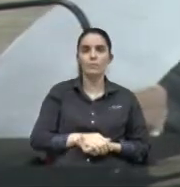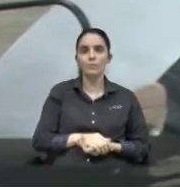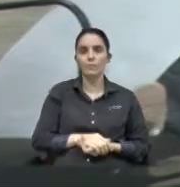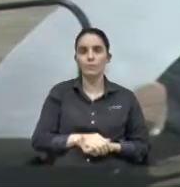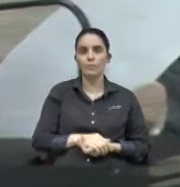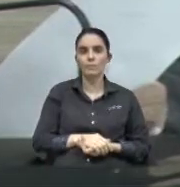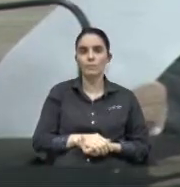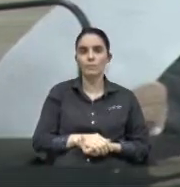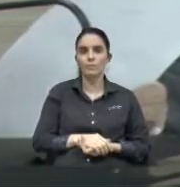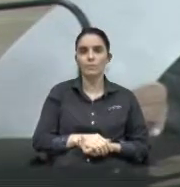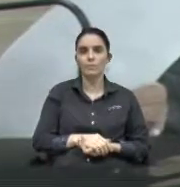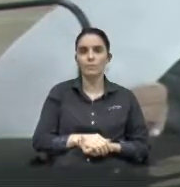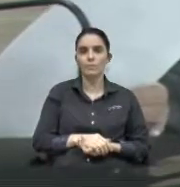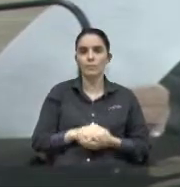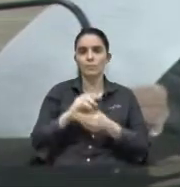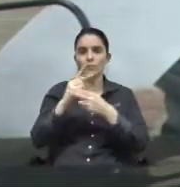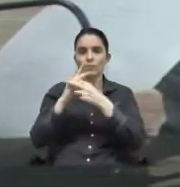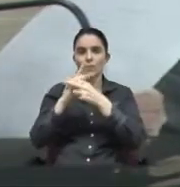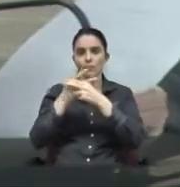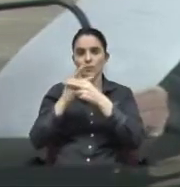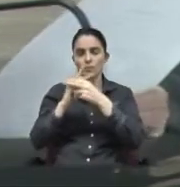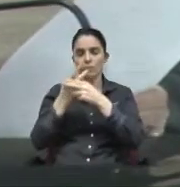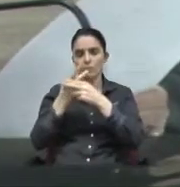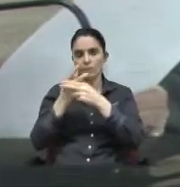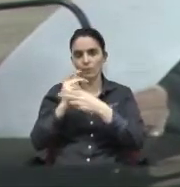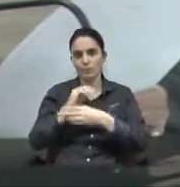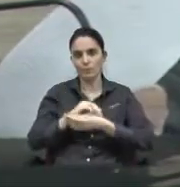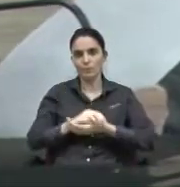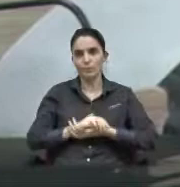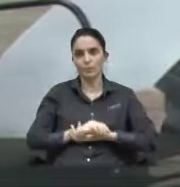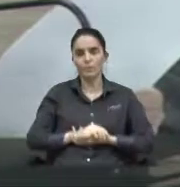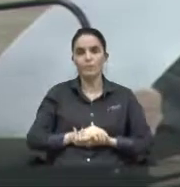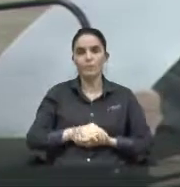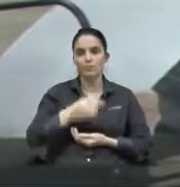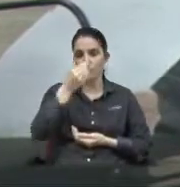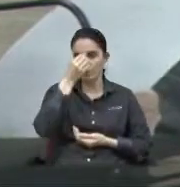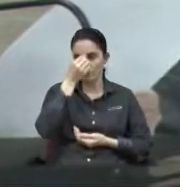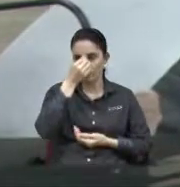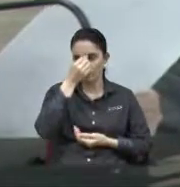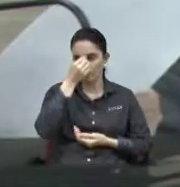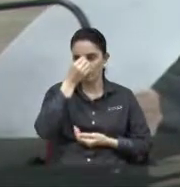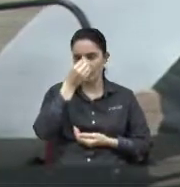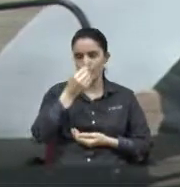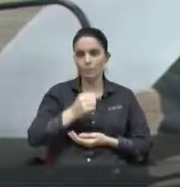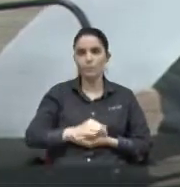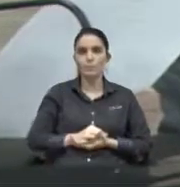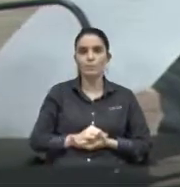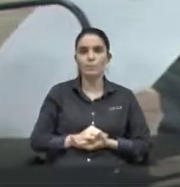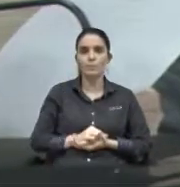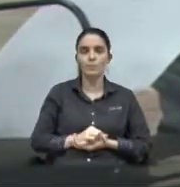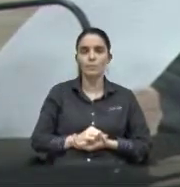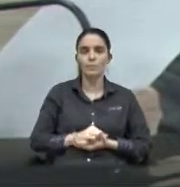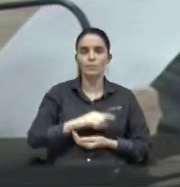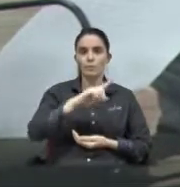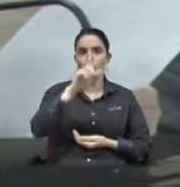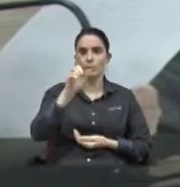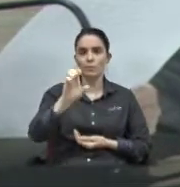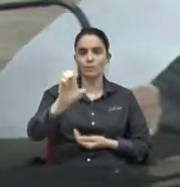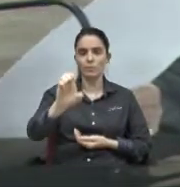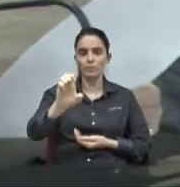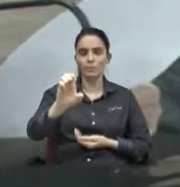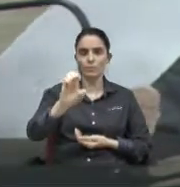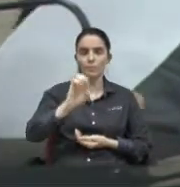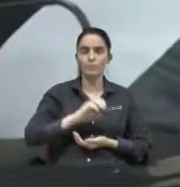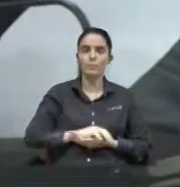Elder Lúcio de Oliveira, Jorge de Freitas, José Roberto Bernardo,